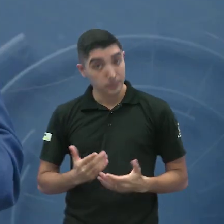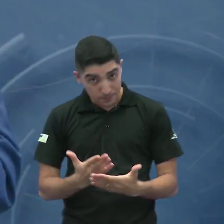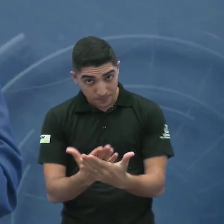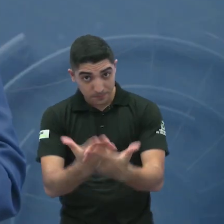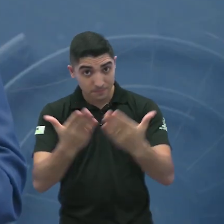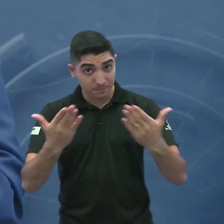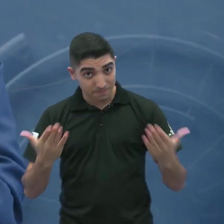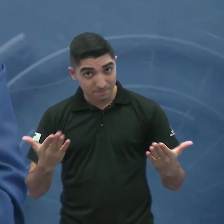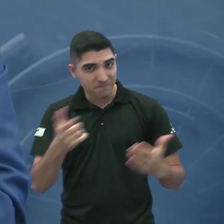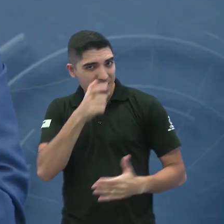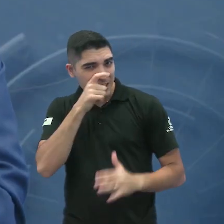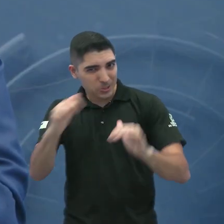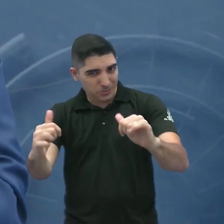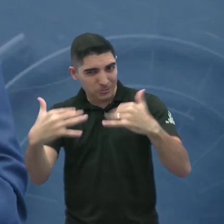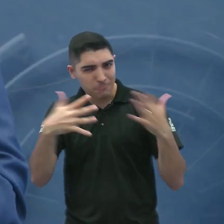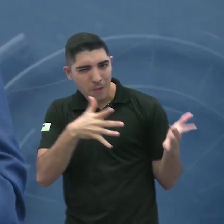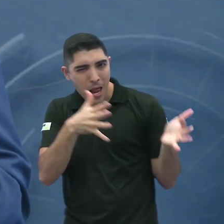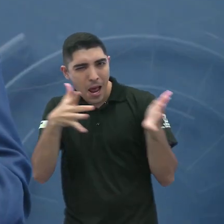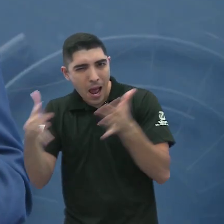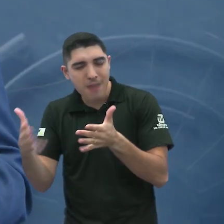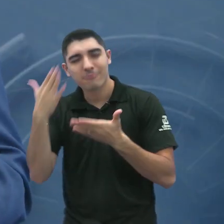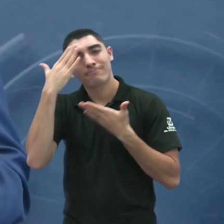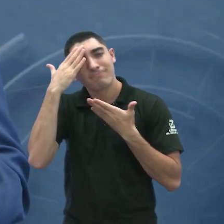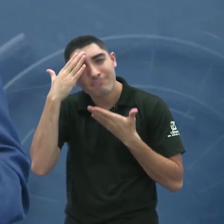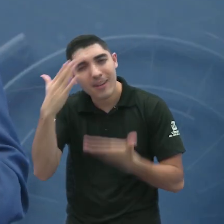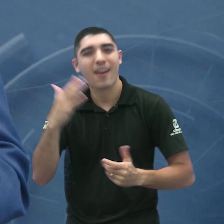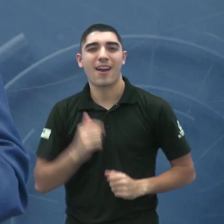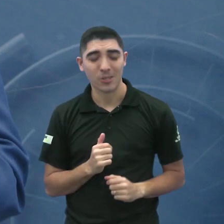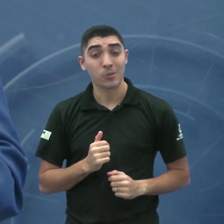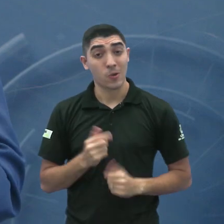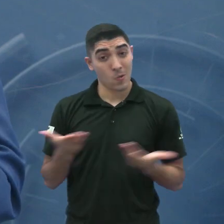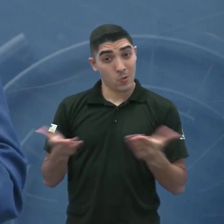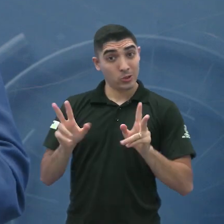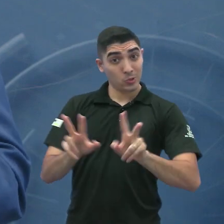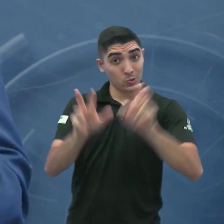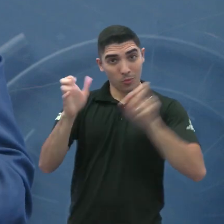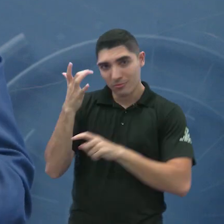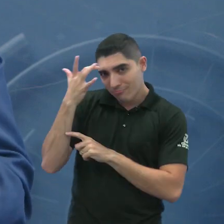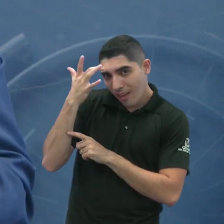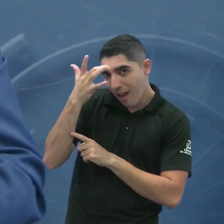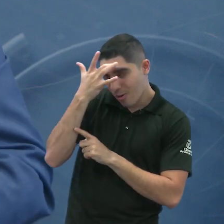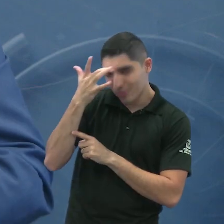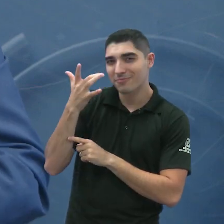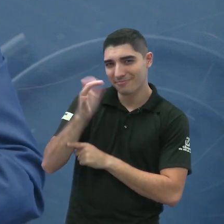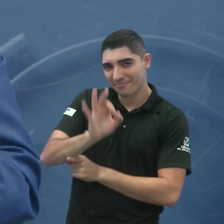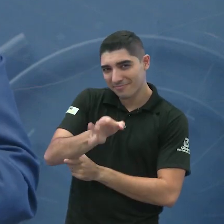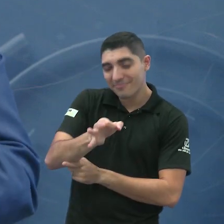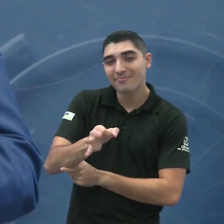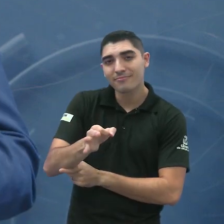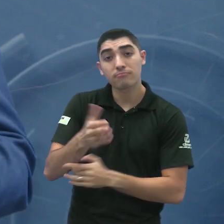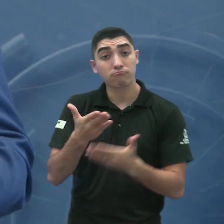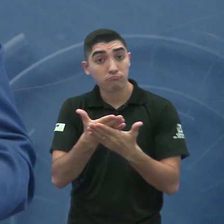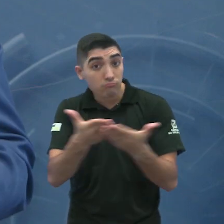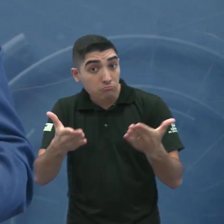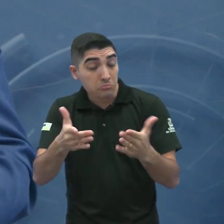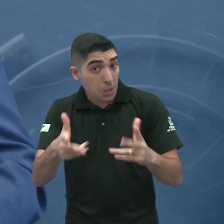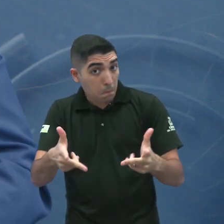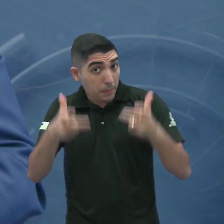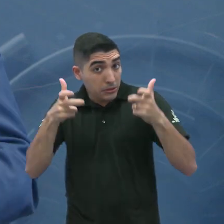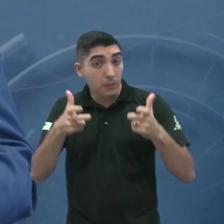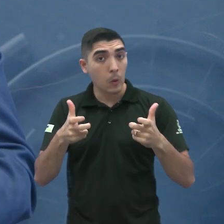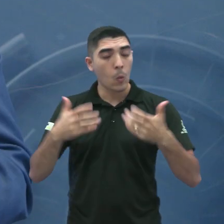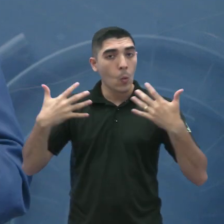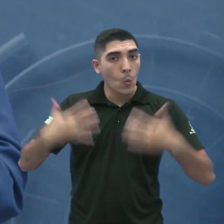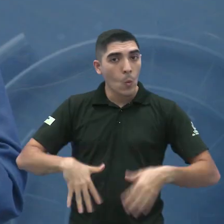você que nos acompanhou, né, muito obrigado. A gente falou de saúde mental, né? E você viu, né,